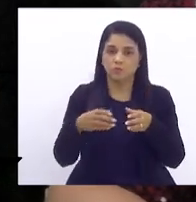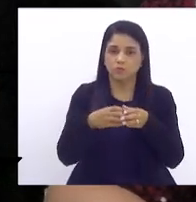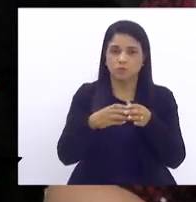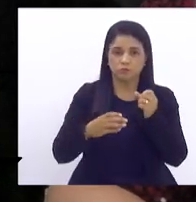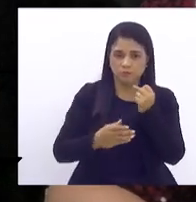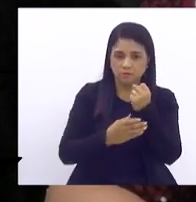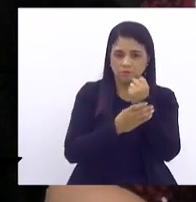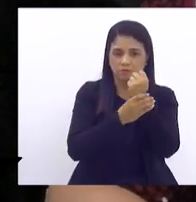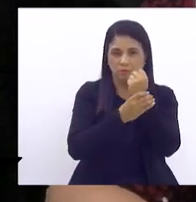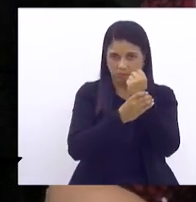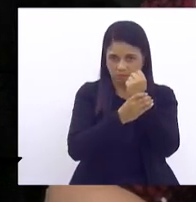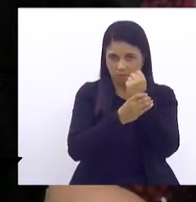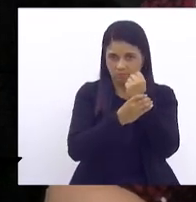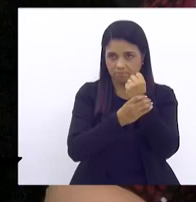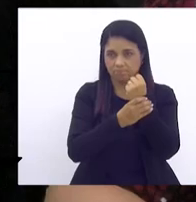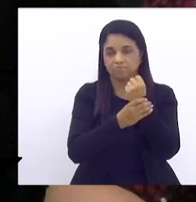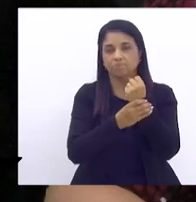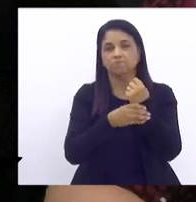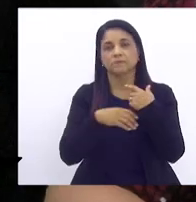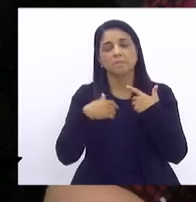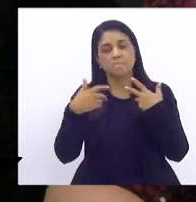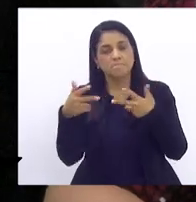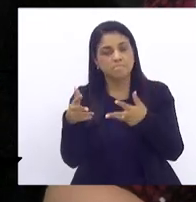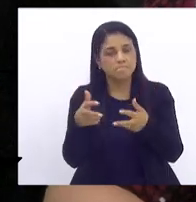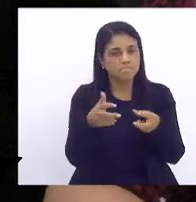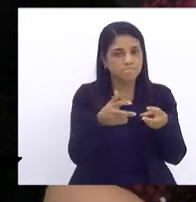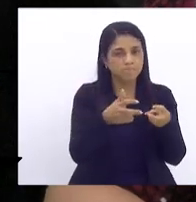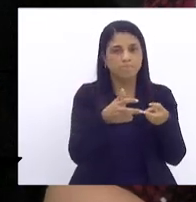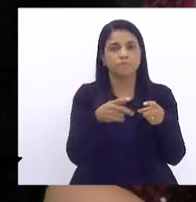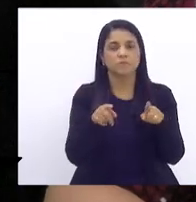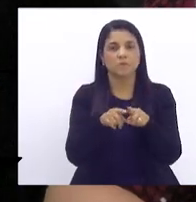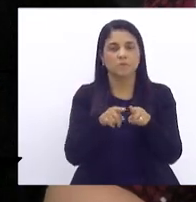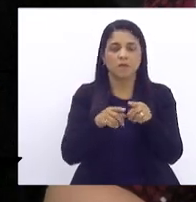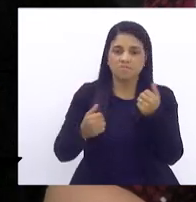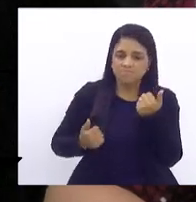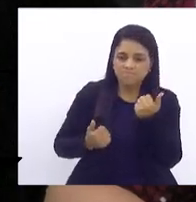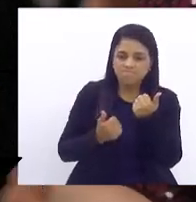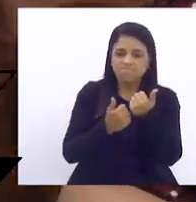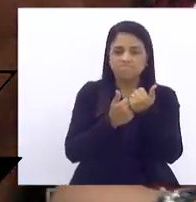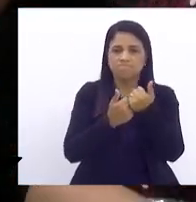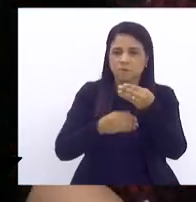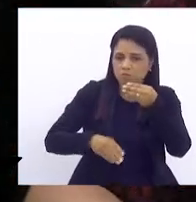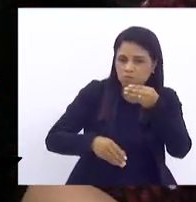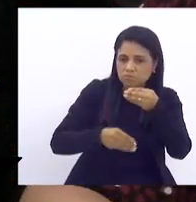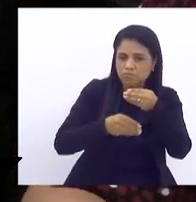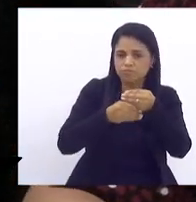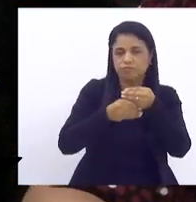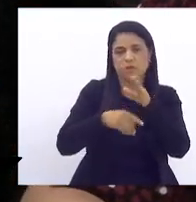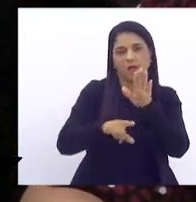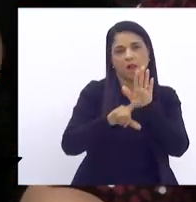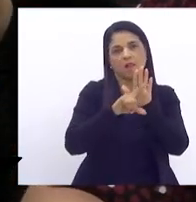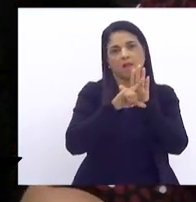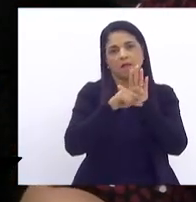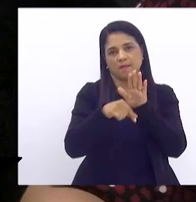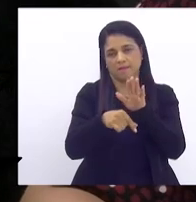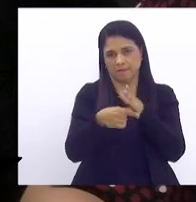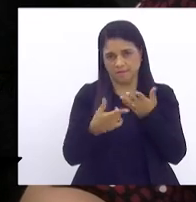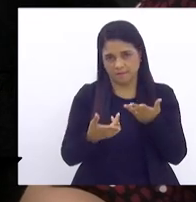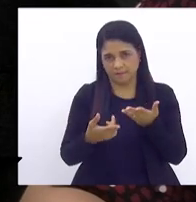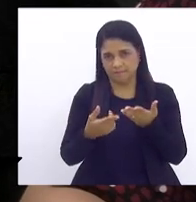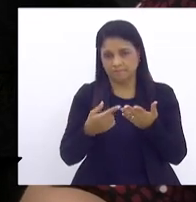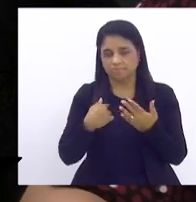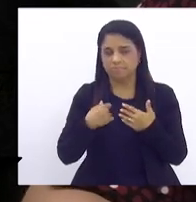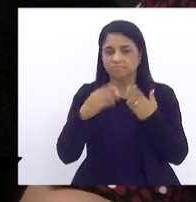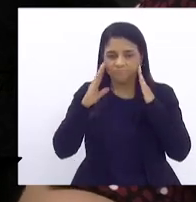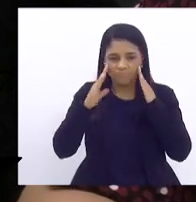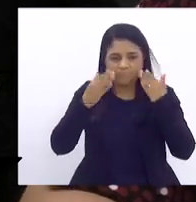a gente percebeu a necessidade da gente também reforçar a legislação, né? E essa vai na direção do que a gente